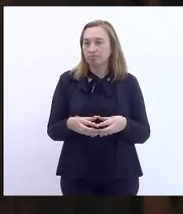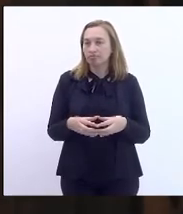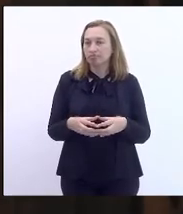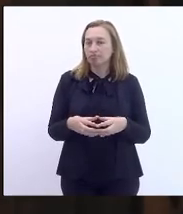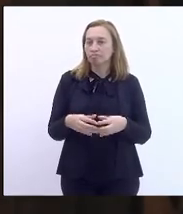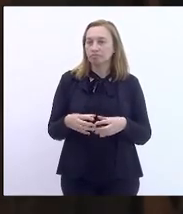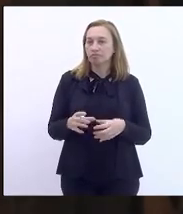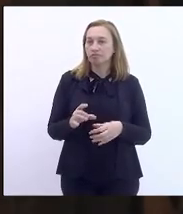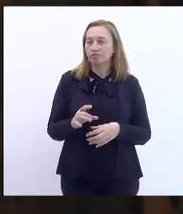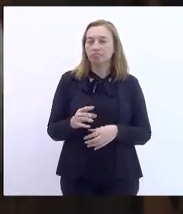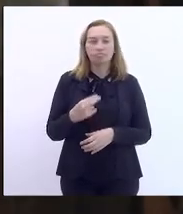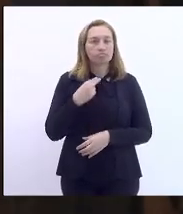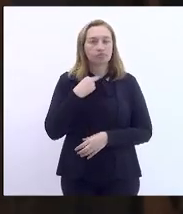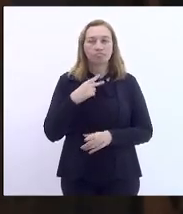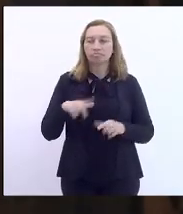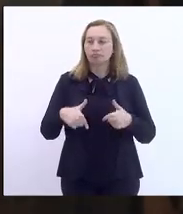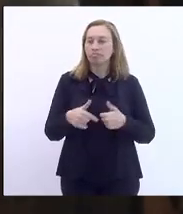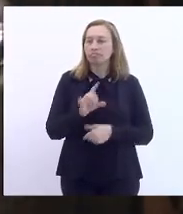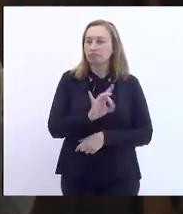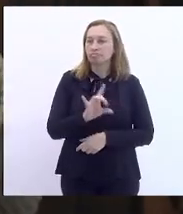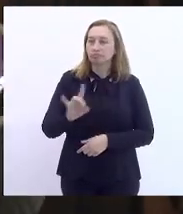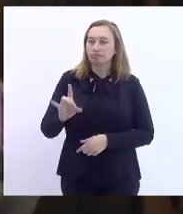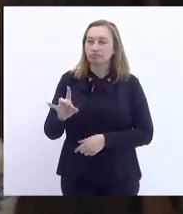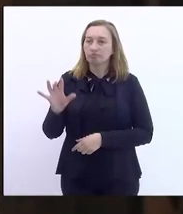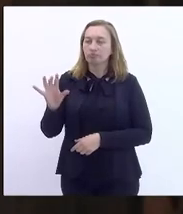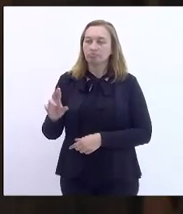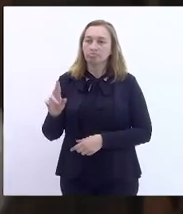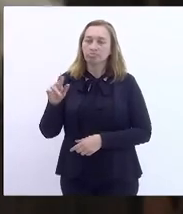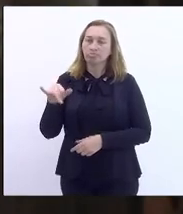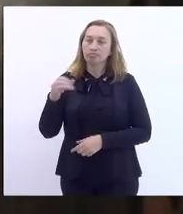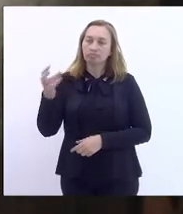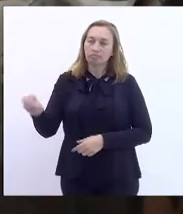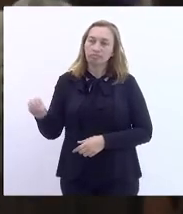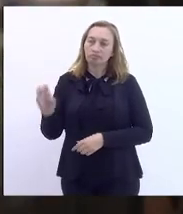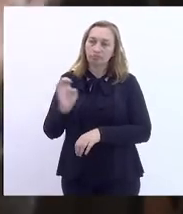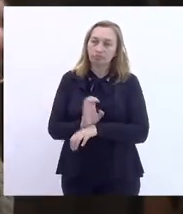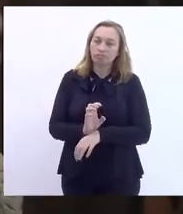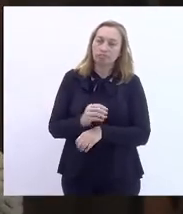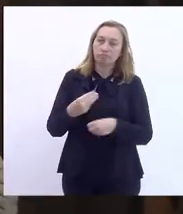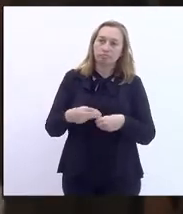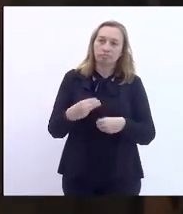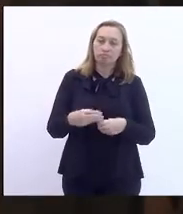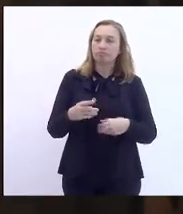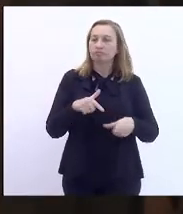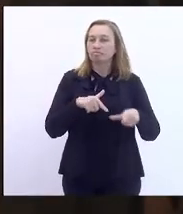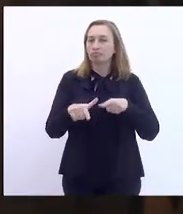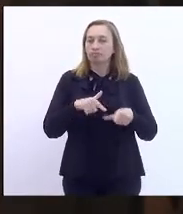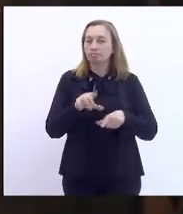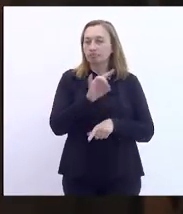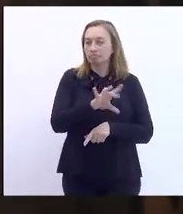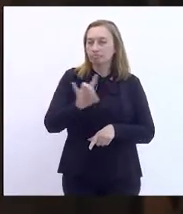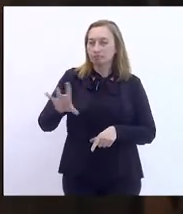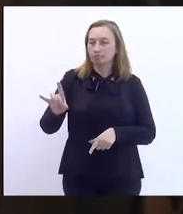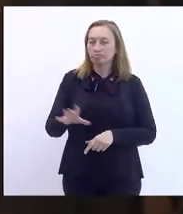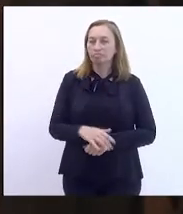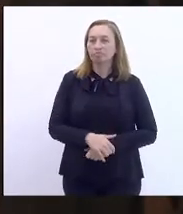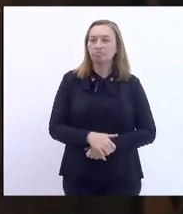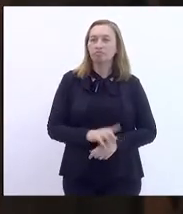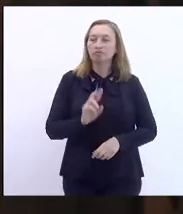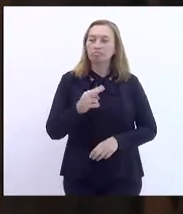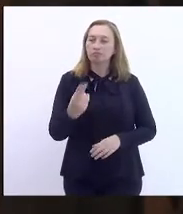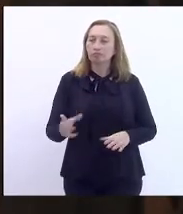atua sozinho e não tem União estado e município cada um fazendo a sua parte ou se faz